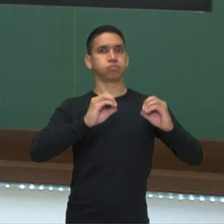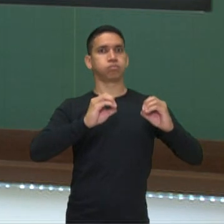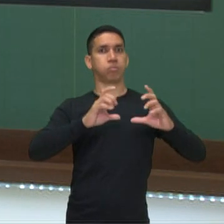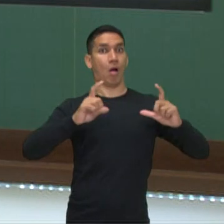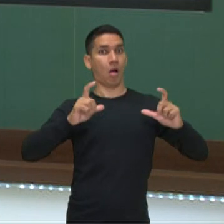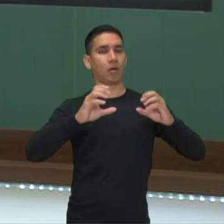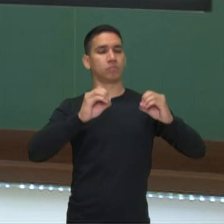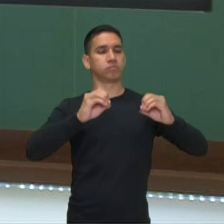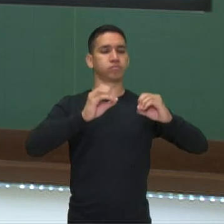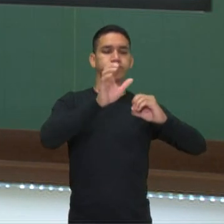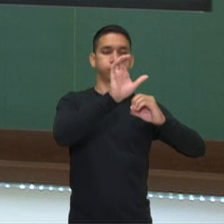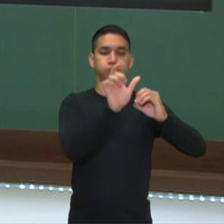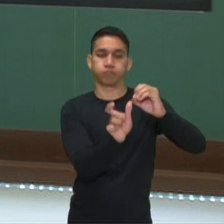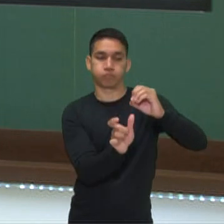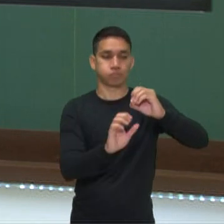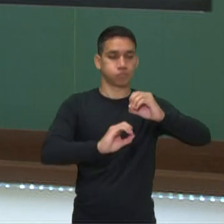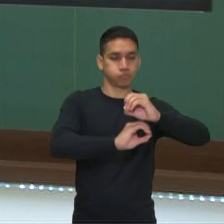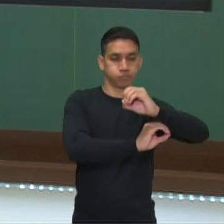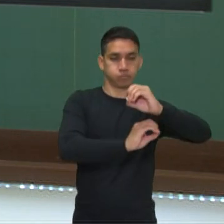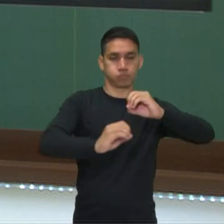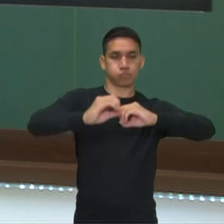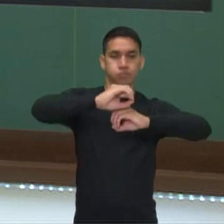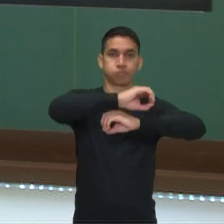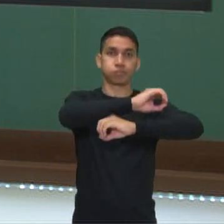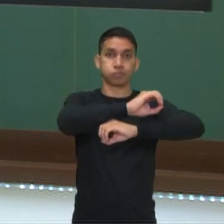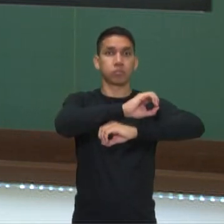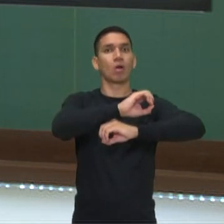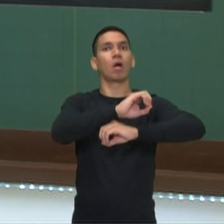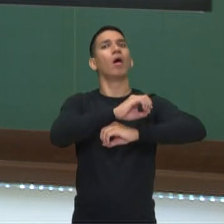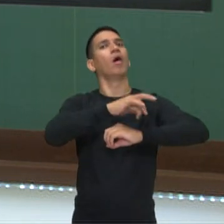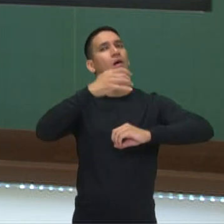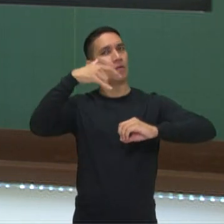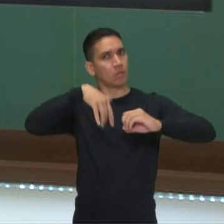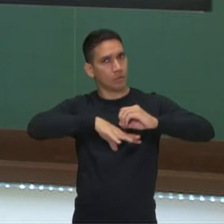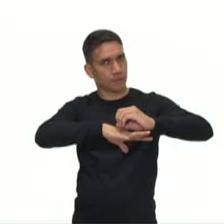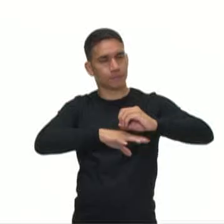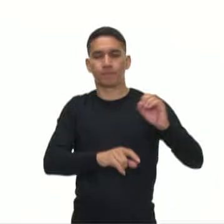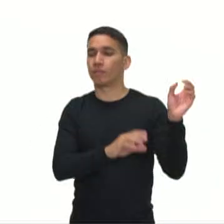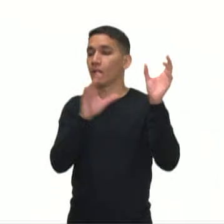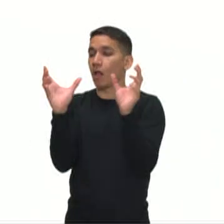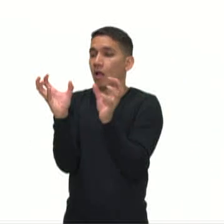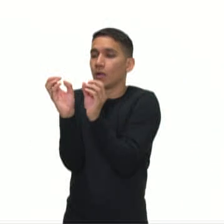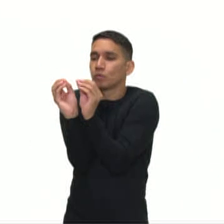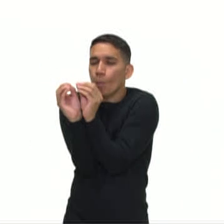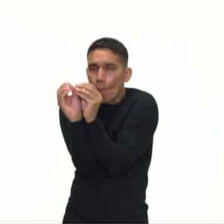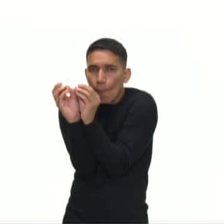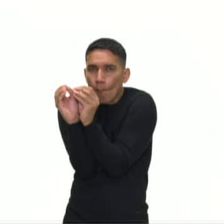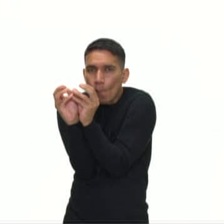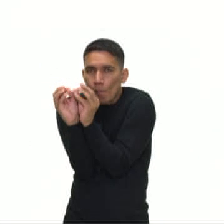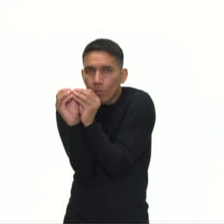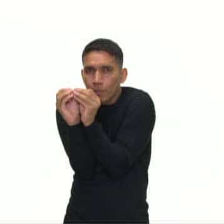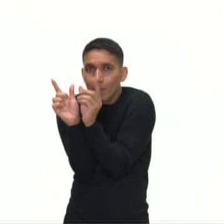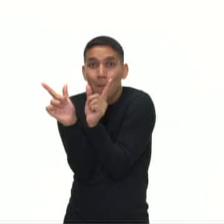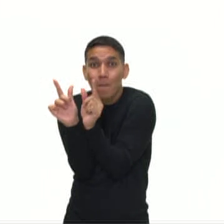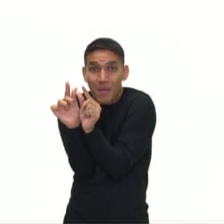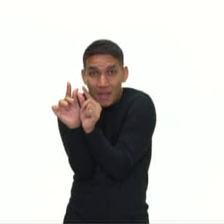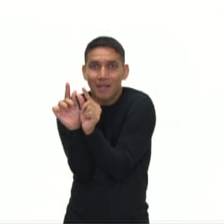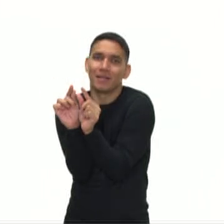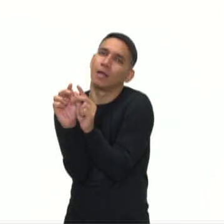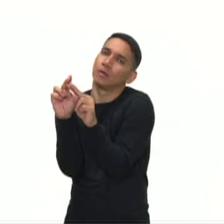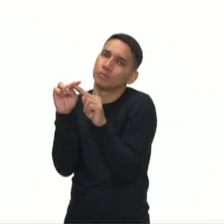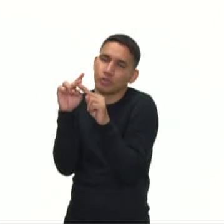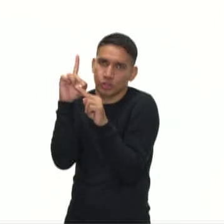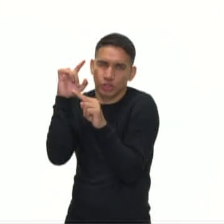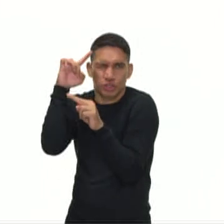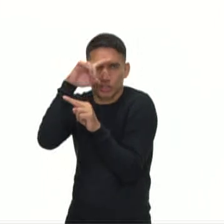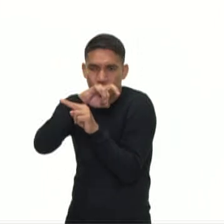espaços, poros entre eles. Grãos menores, nós temos menos espaços, menos poros entre eles.